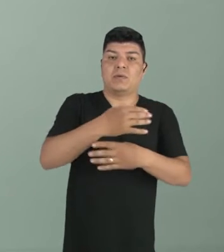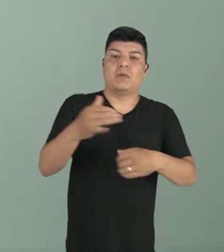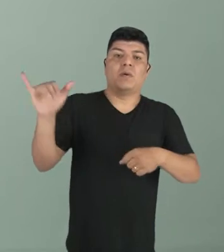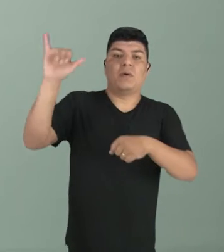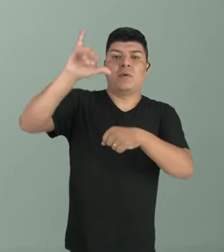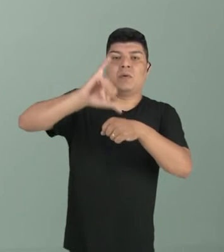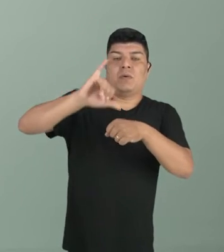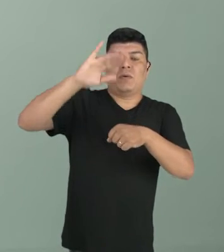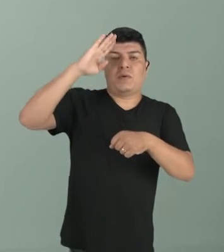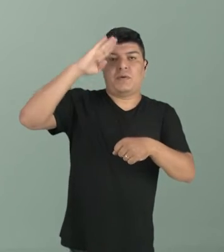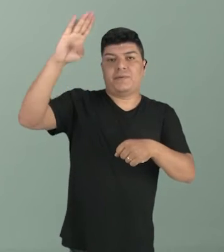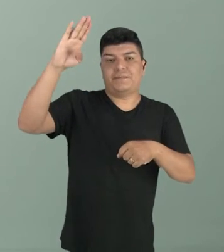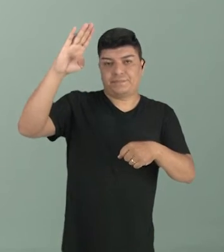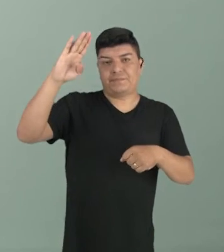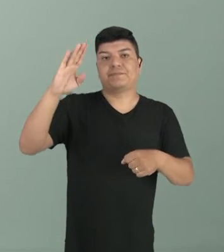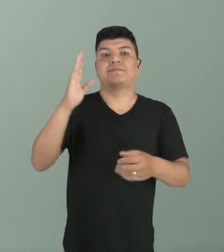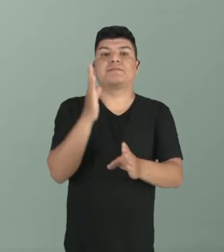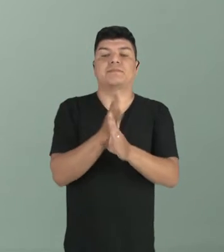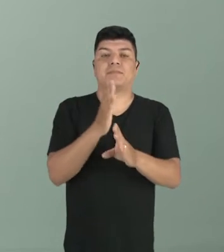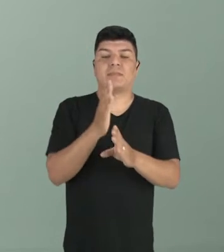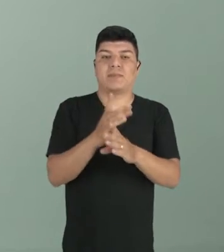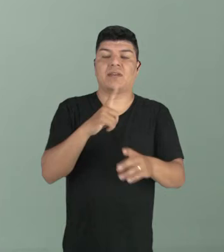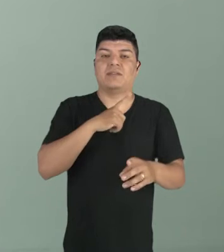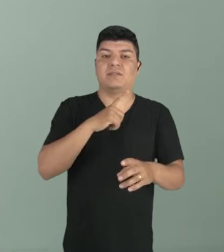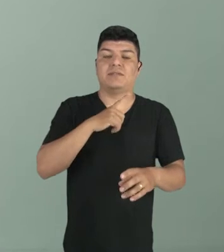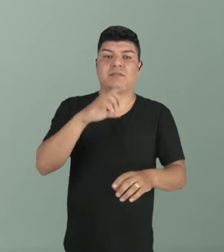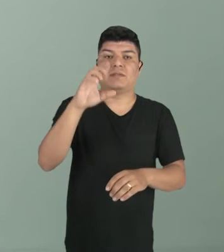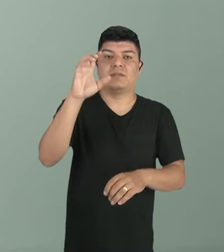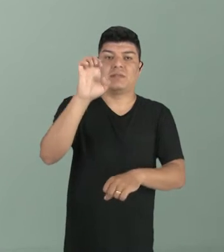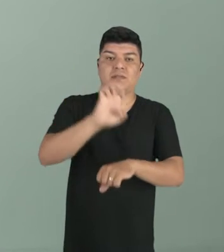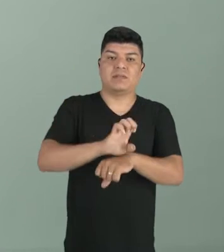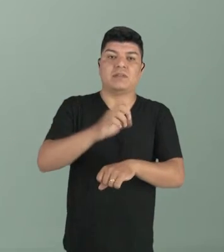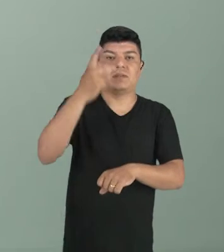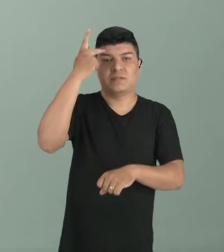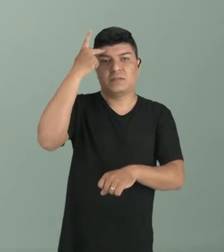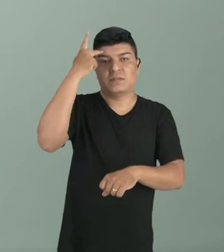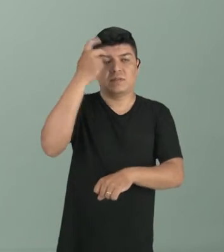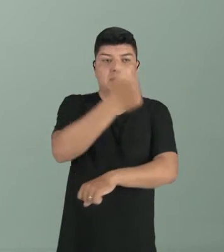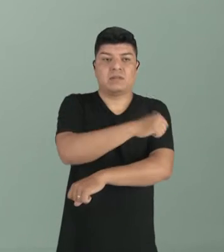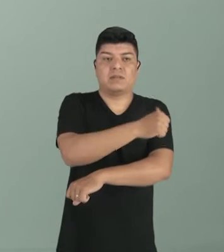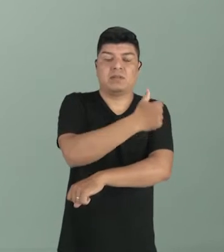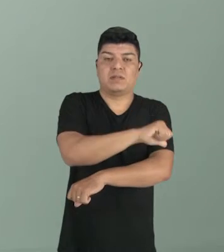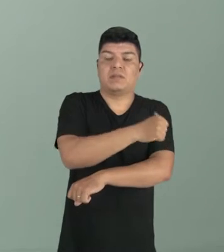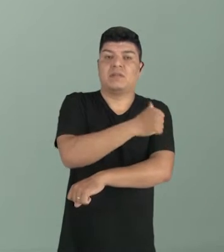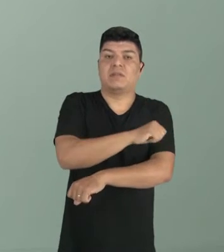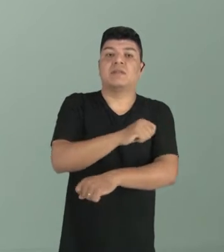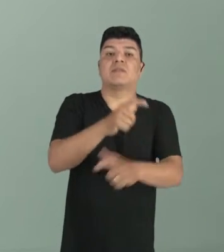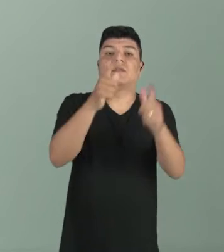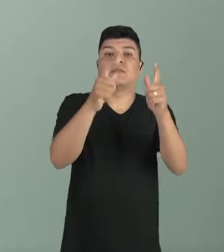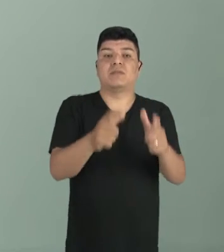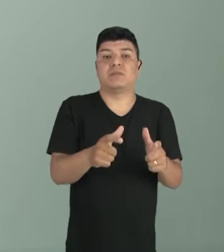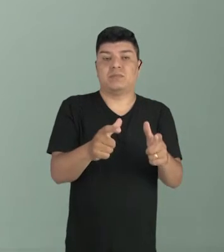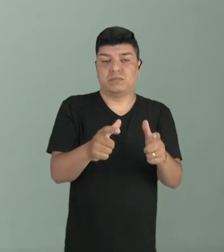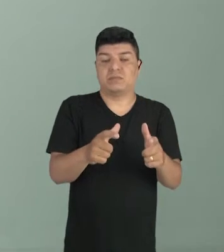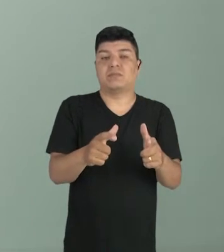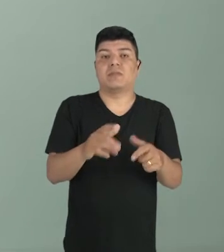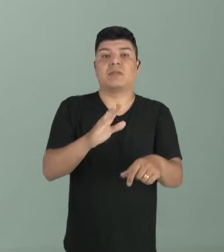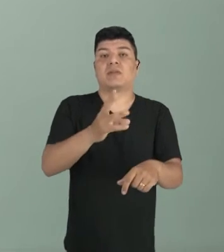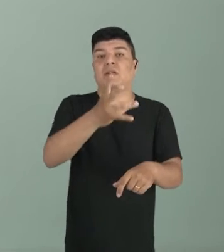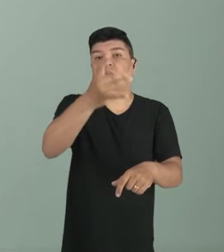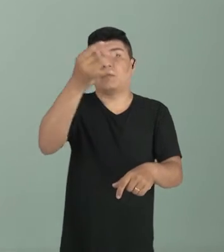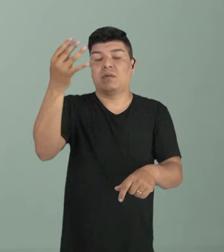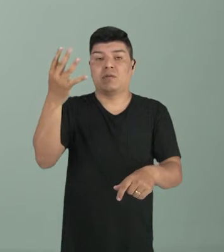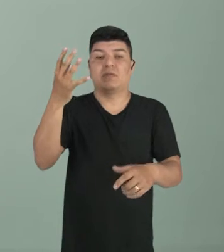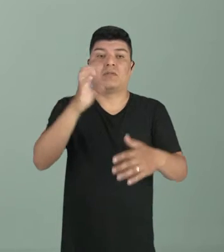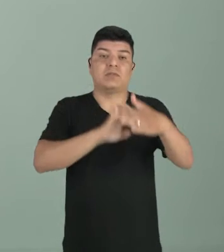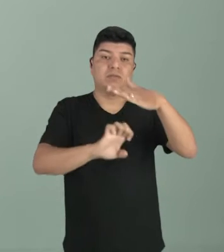por conta dos parques industriais que tem nesses estados, São Paulo, Rio de Janeiro, Belo Horizonte, onde se concentra, né, a maior